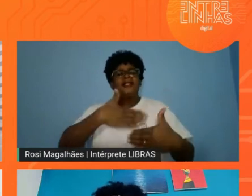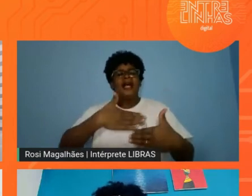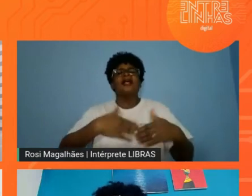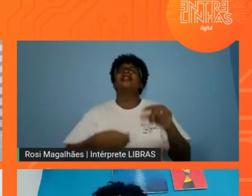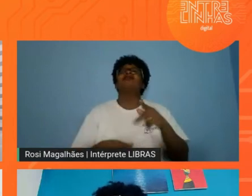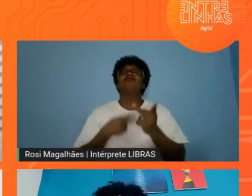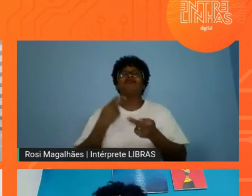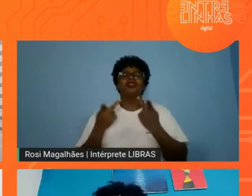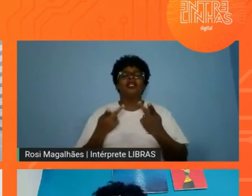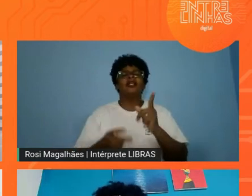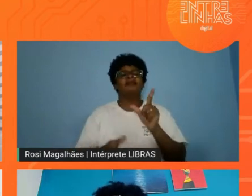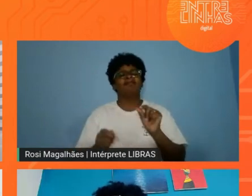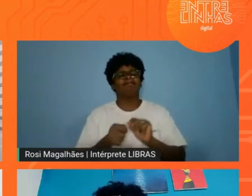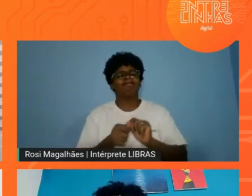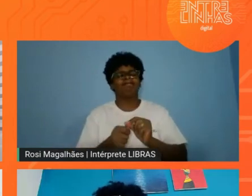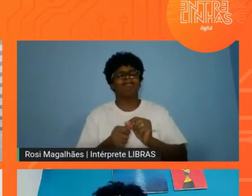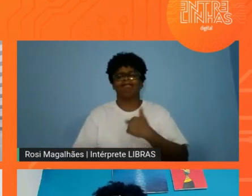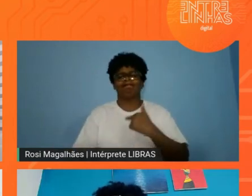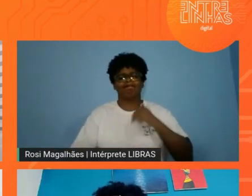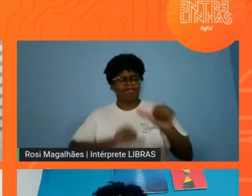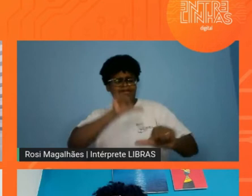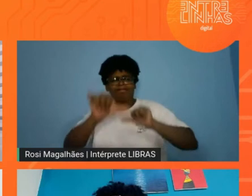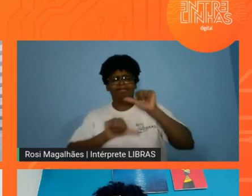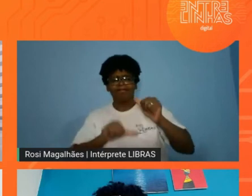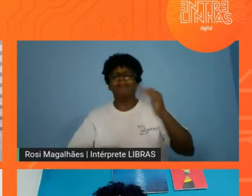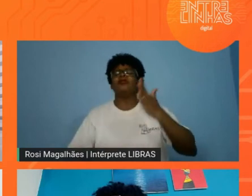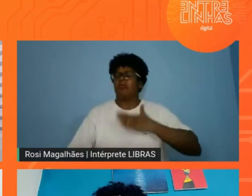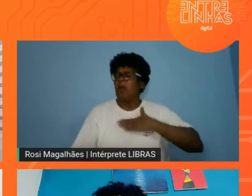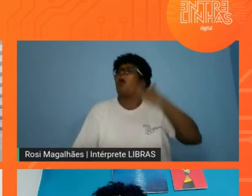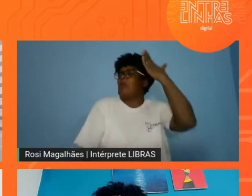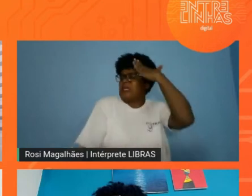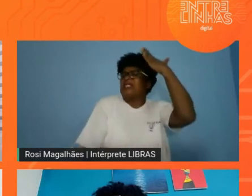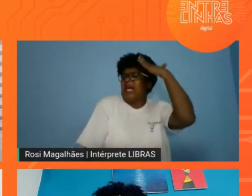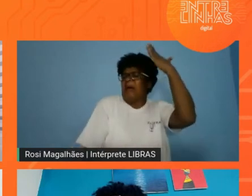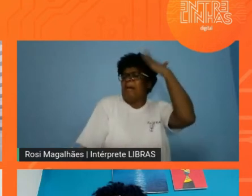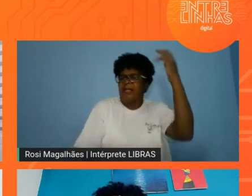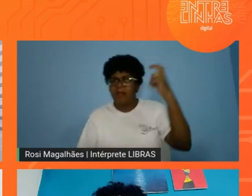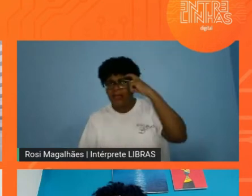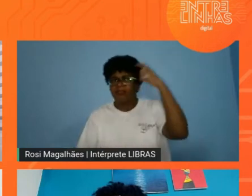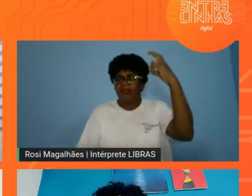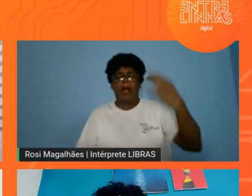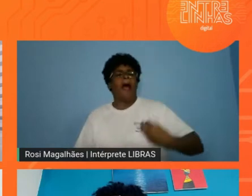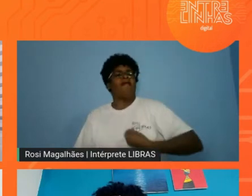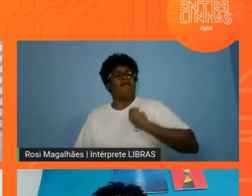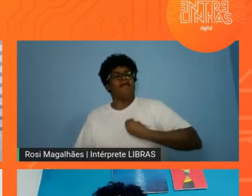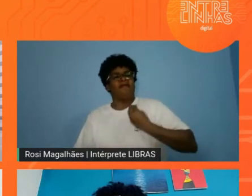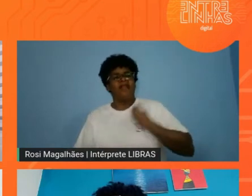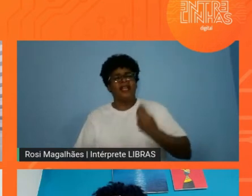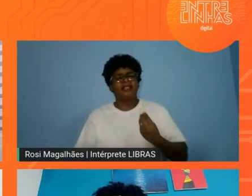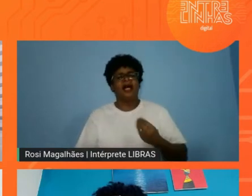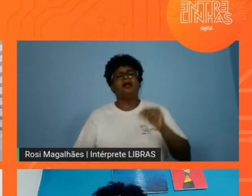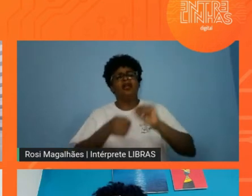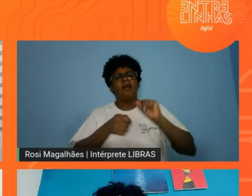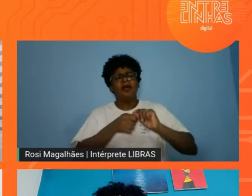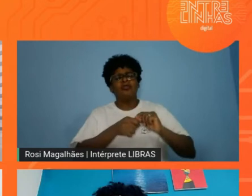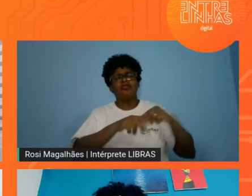de decolonização. Dos meus saberes, da minha trajetória, no resgate da minha ancestralidade